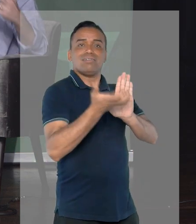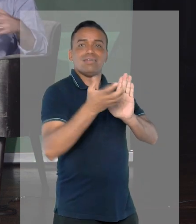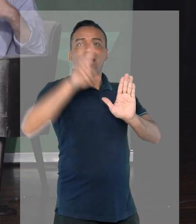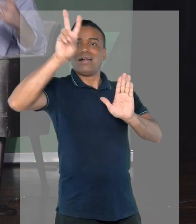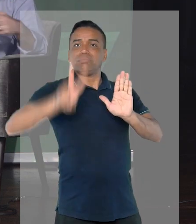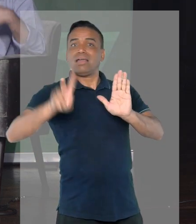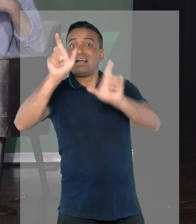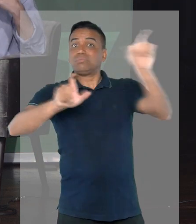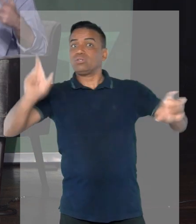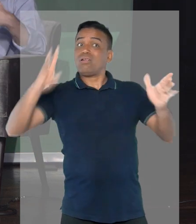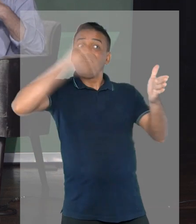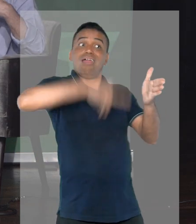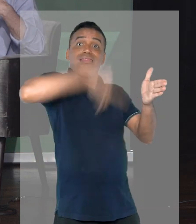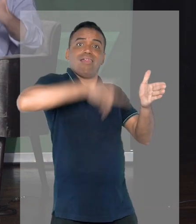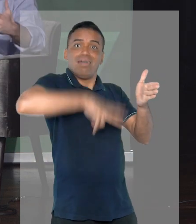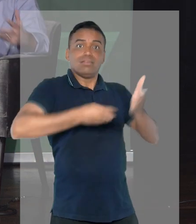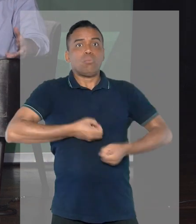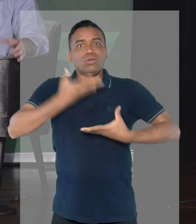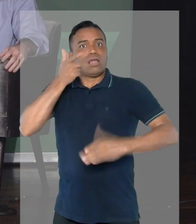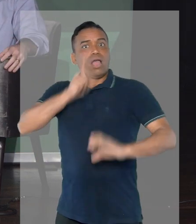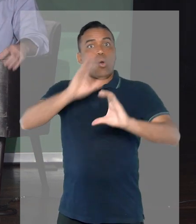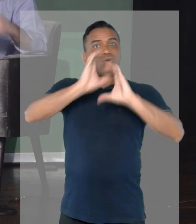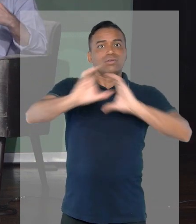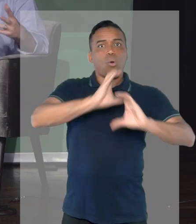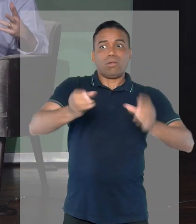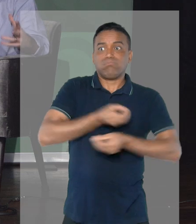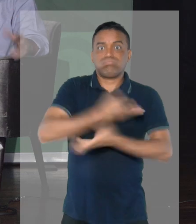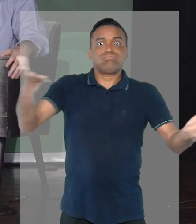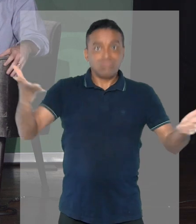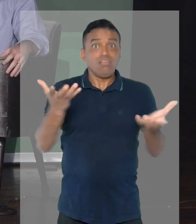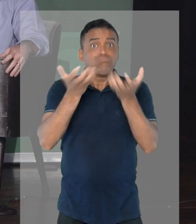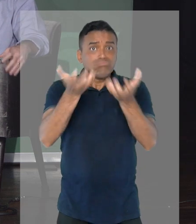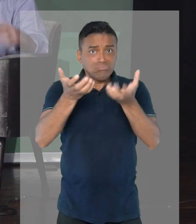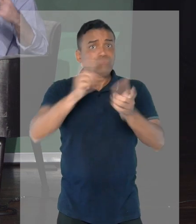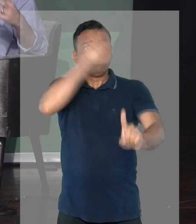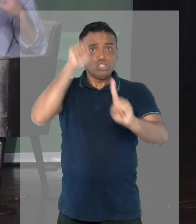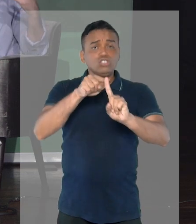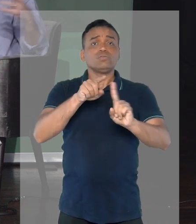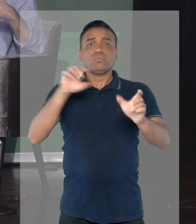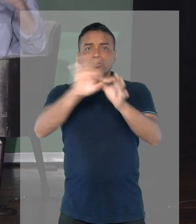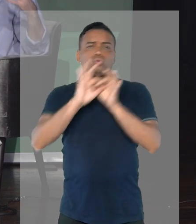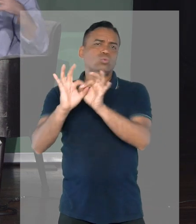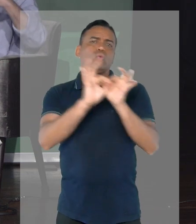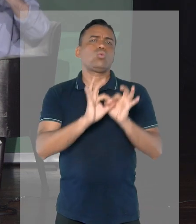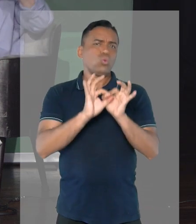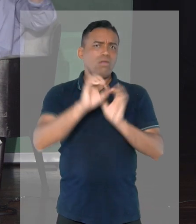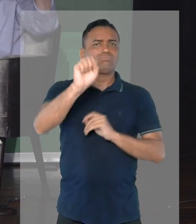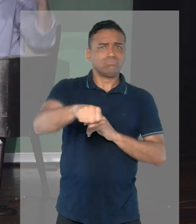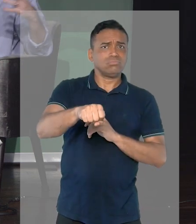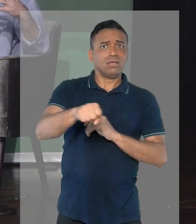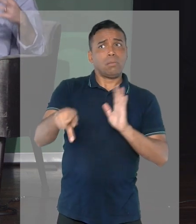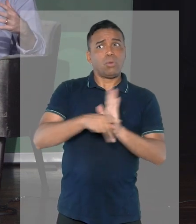se construiu para ser lido. Ele fez uma poesia que era comunicável. Ele queria isso. Né? Então, ele quer juntar exatamente